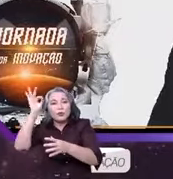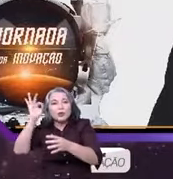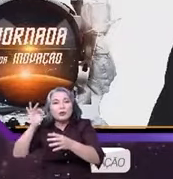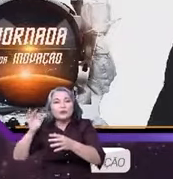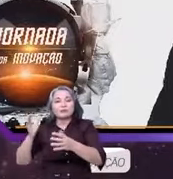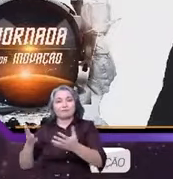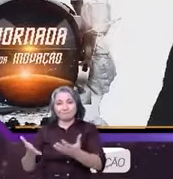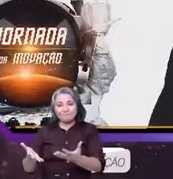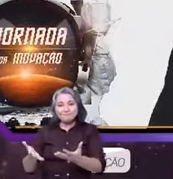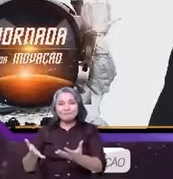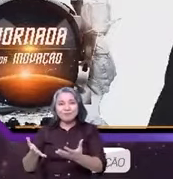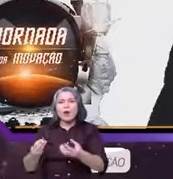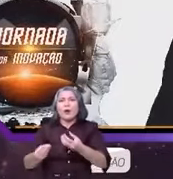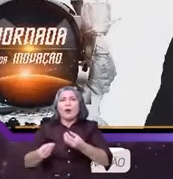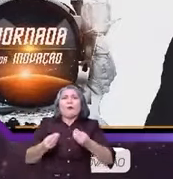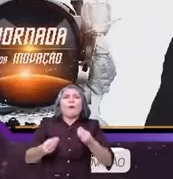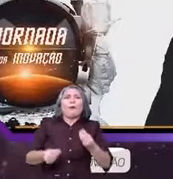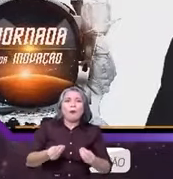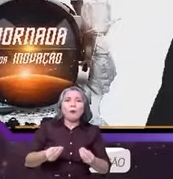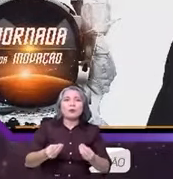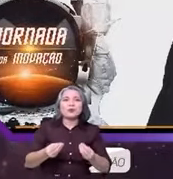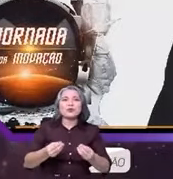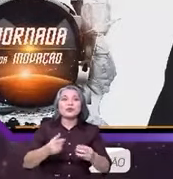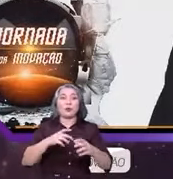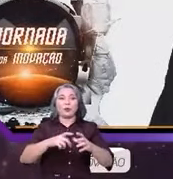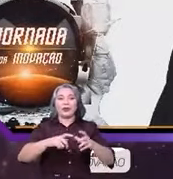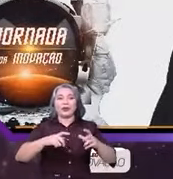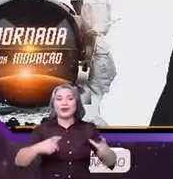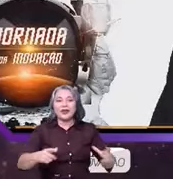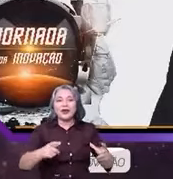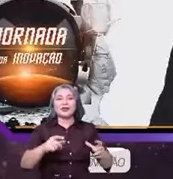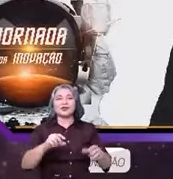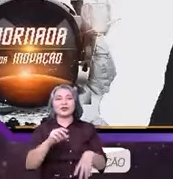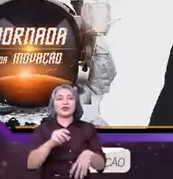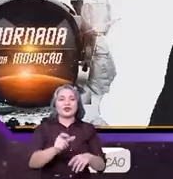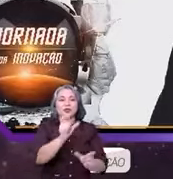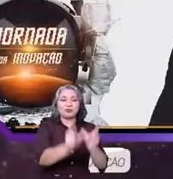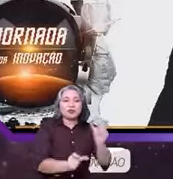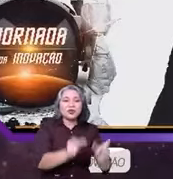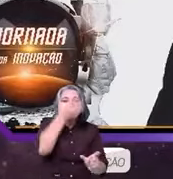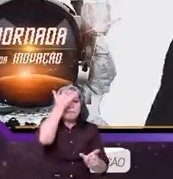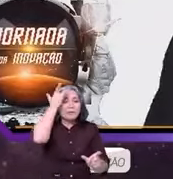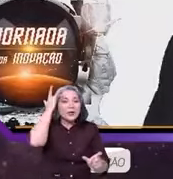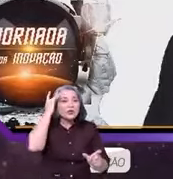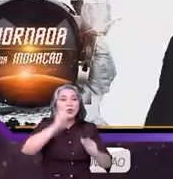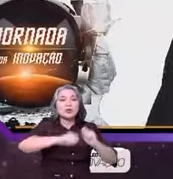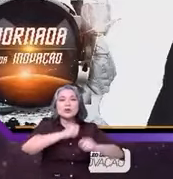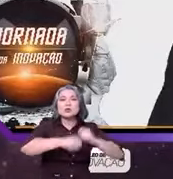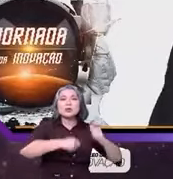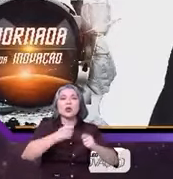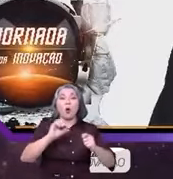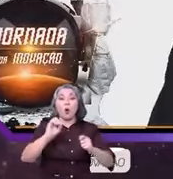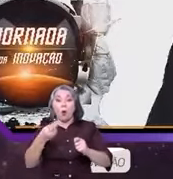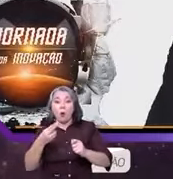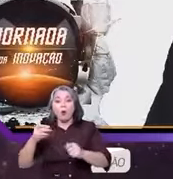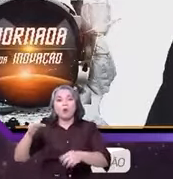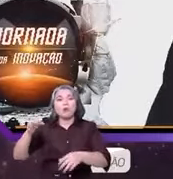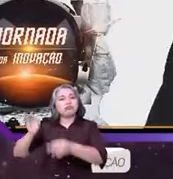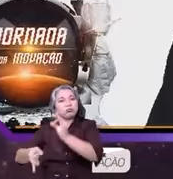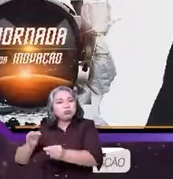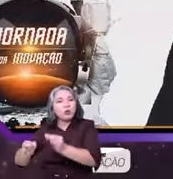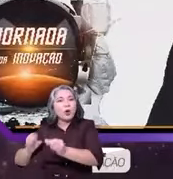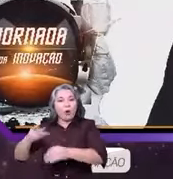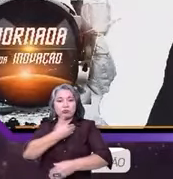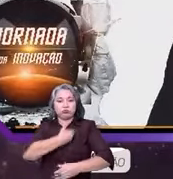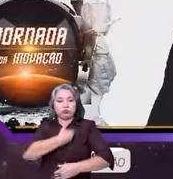ágeis. Então, como que assim, num grande departamento de RH, num grande departamento, por exemplo, jurídico de um órgão público,